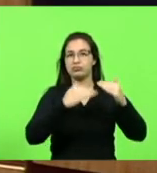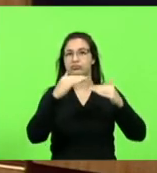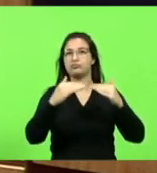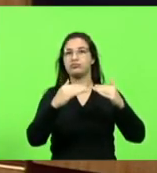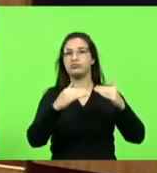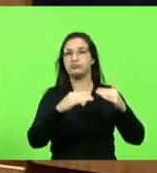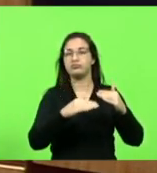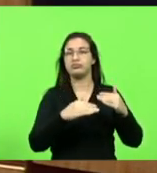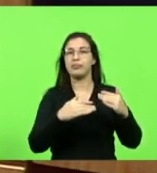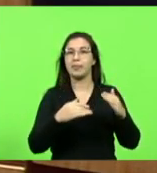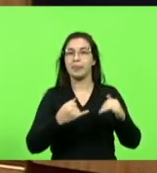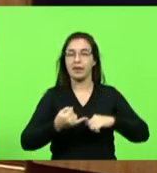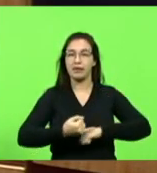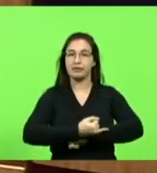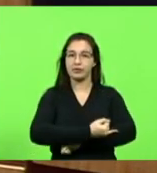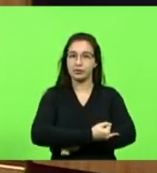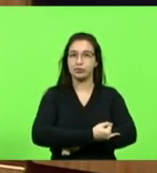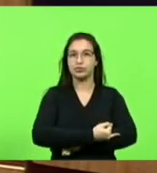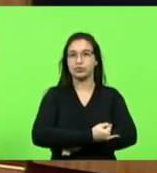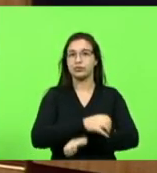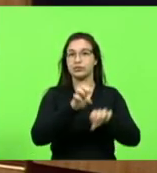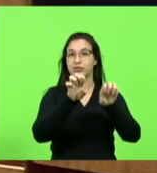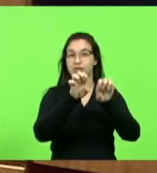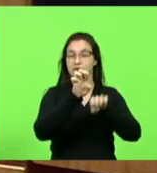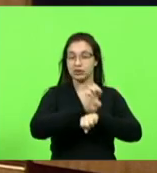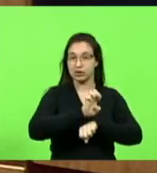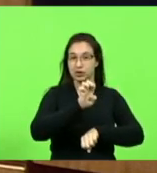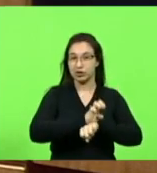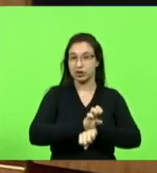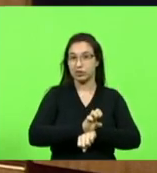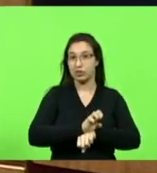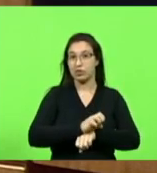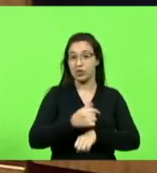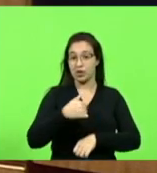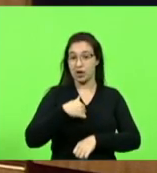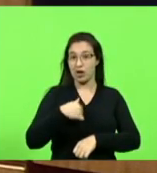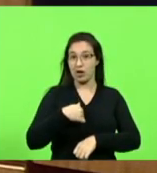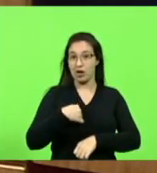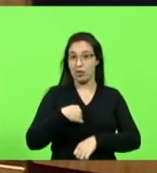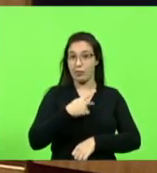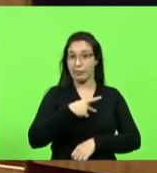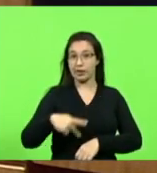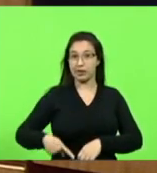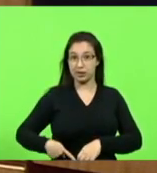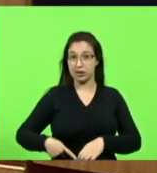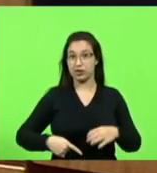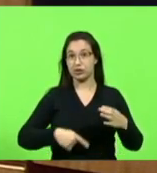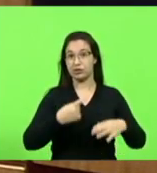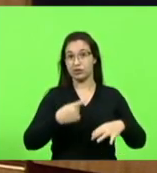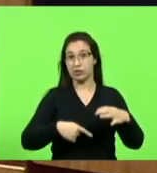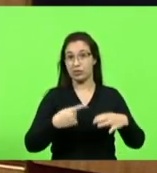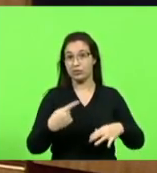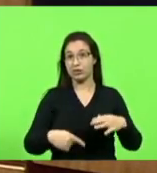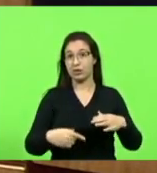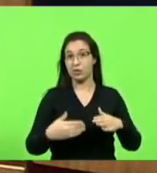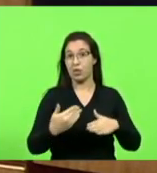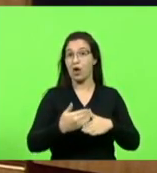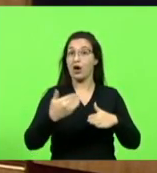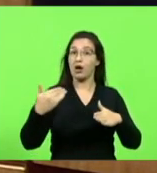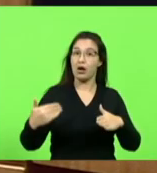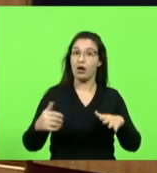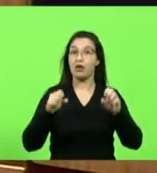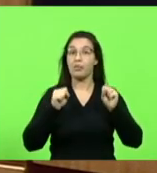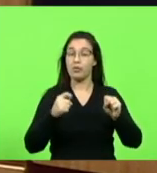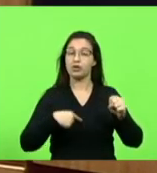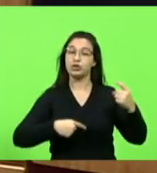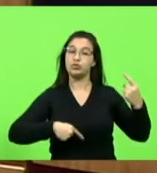dizer infraestrutura estadual e ele não coloca a comissão que eu sou presidente. Quem sabe anteriormente eu poderia ter feito essa